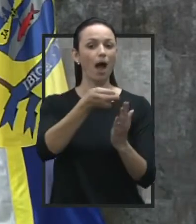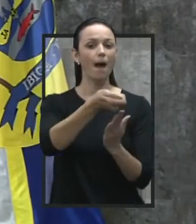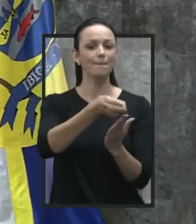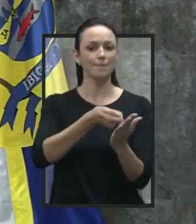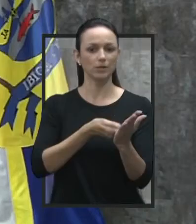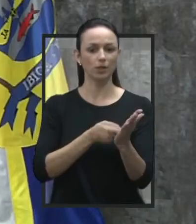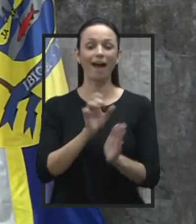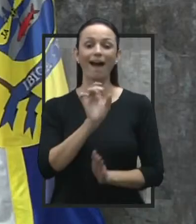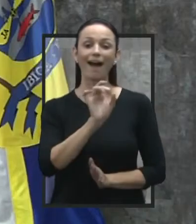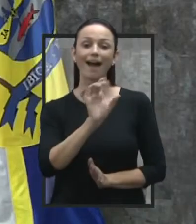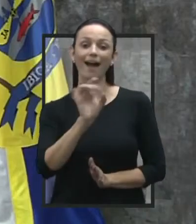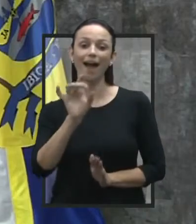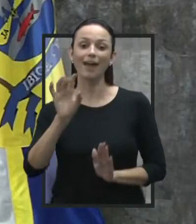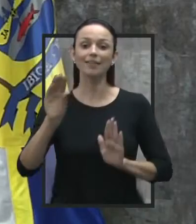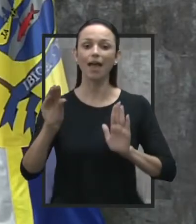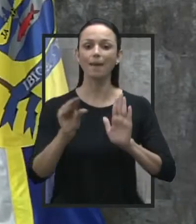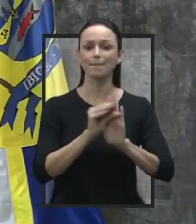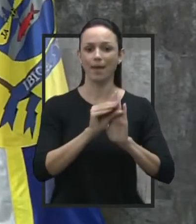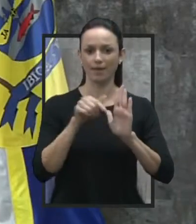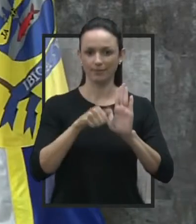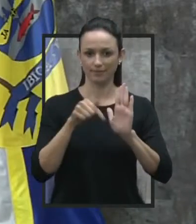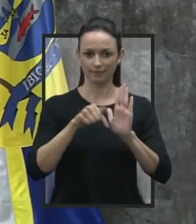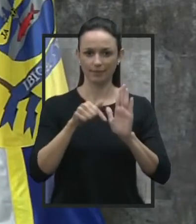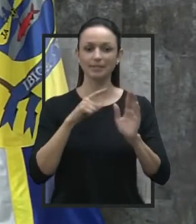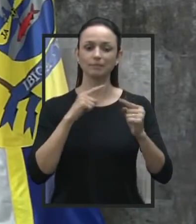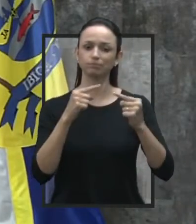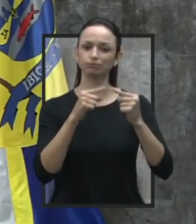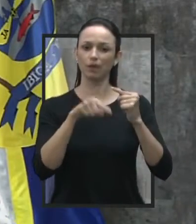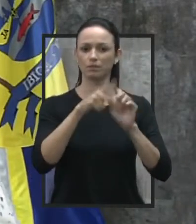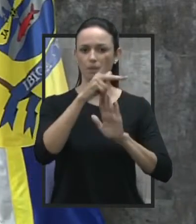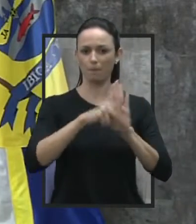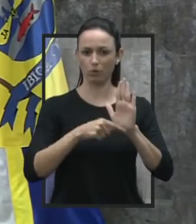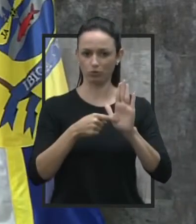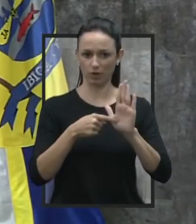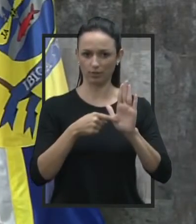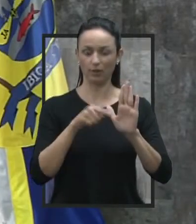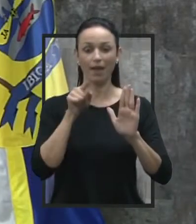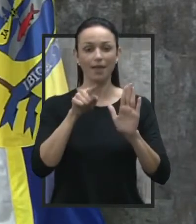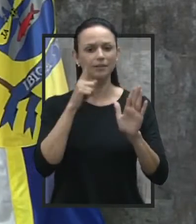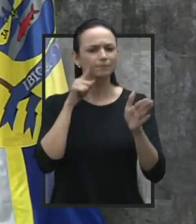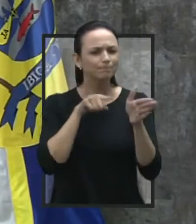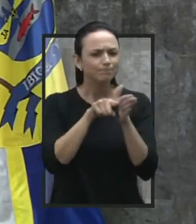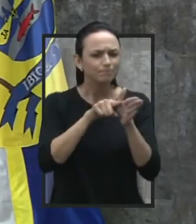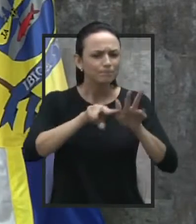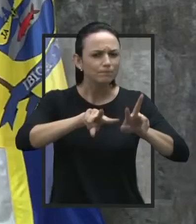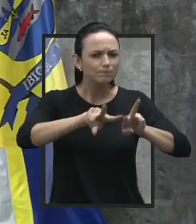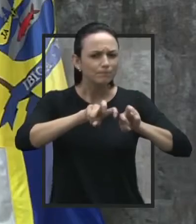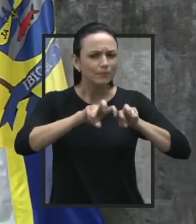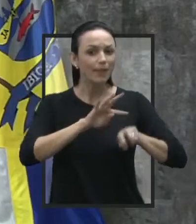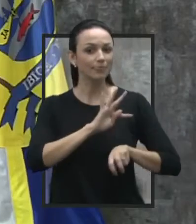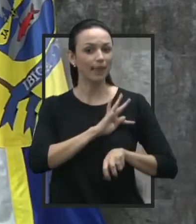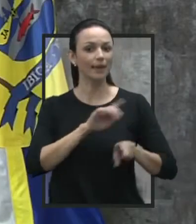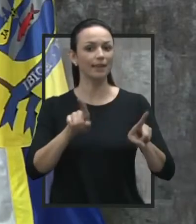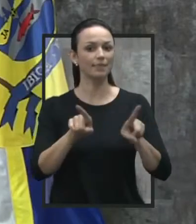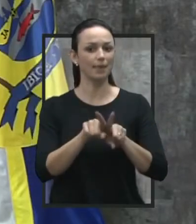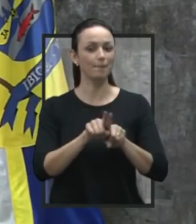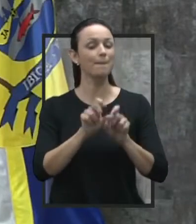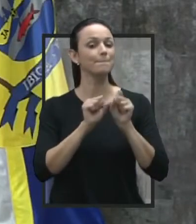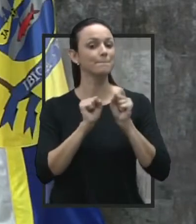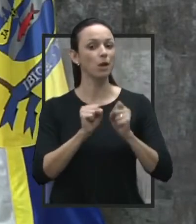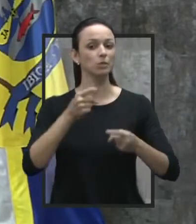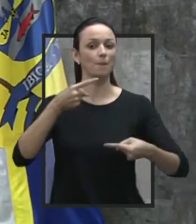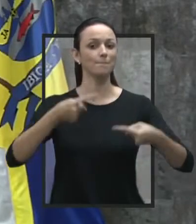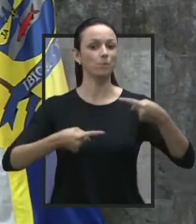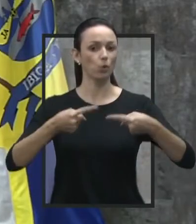sobre as emendas e a compatibilidade delas com o projeto. Essa análise, ela é técnica e também pode